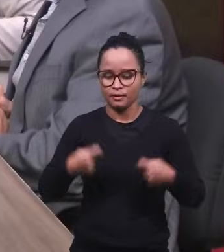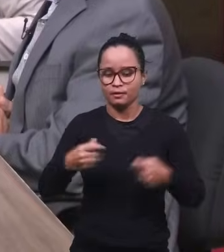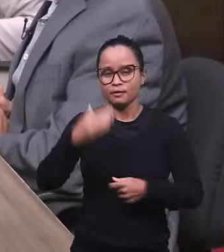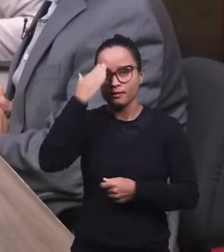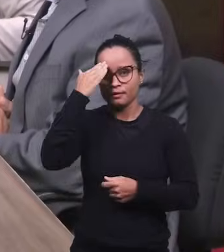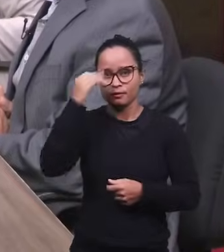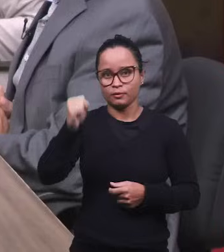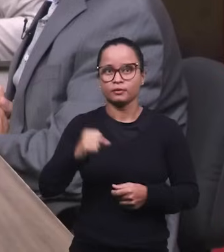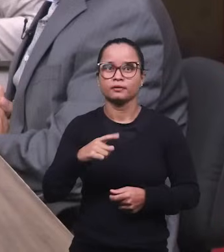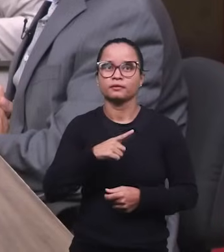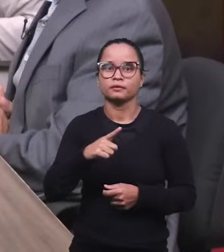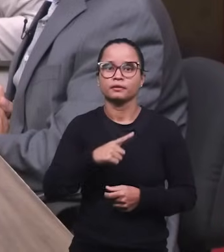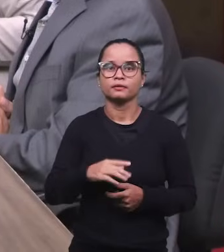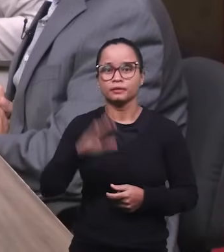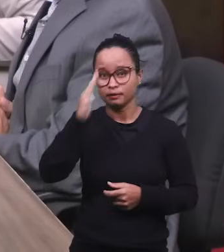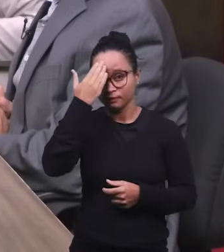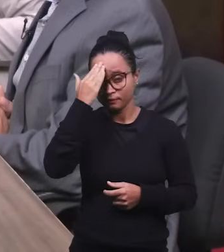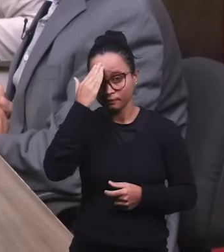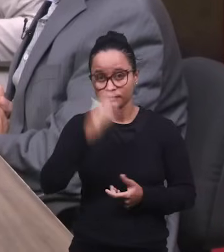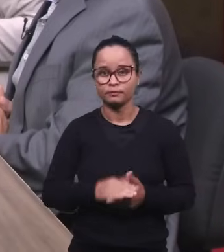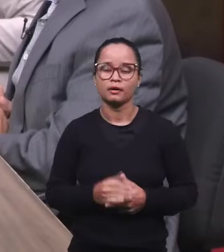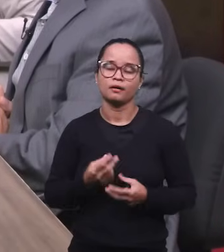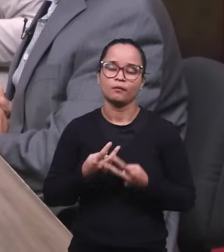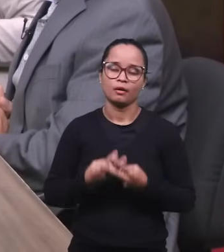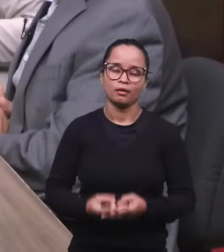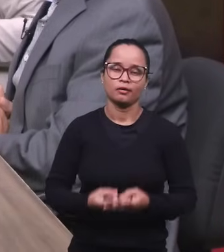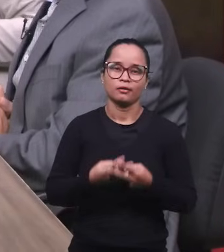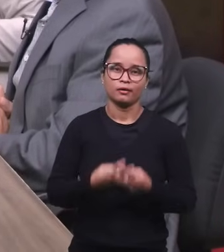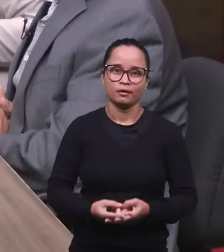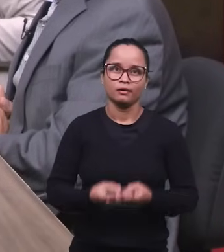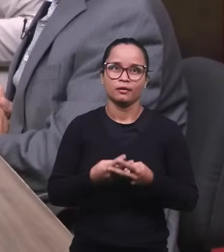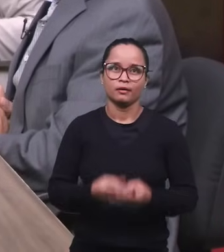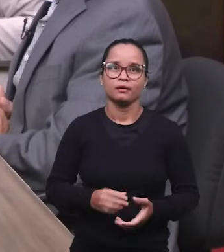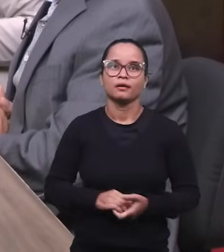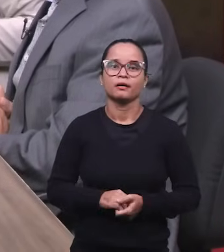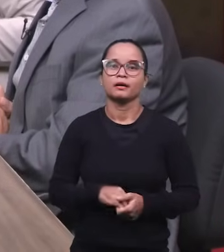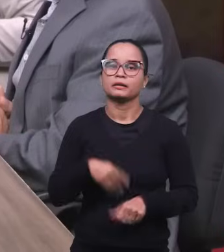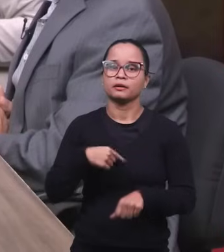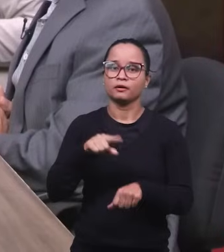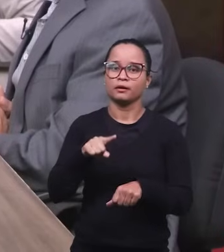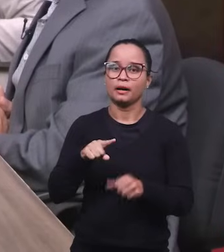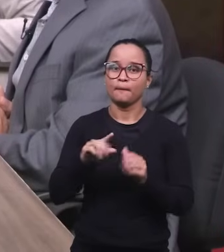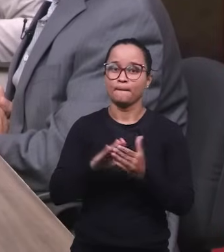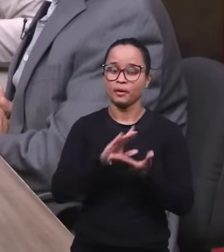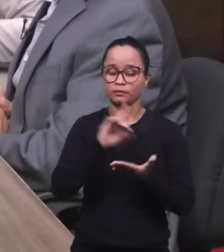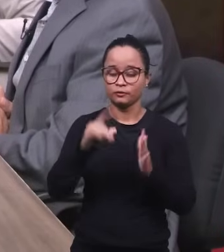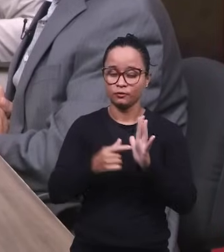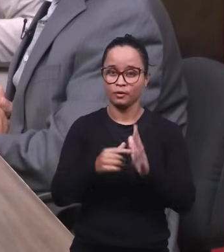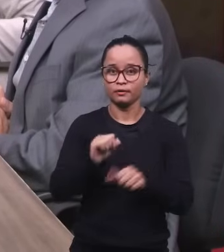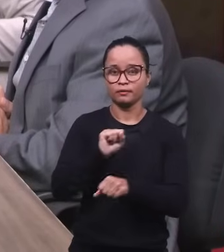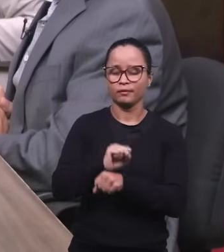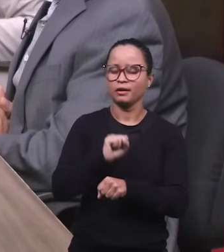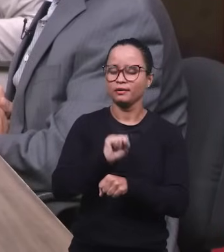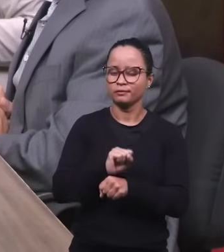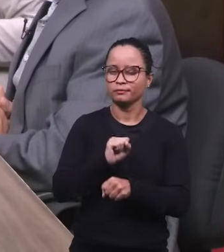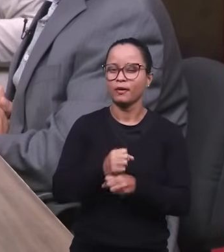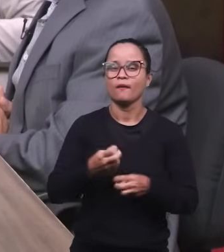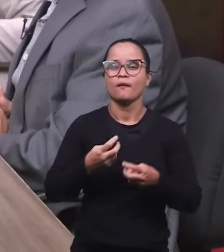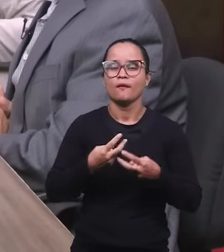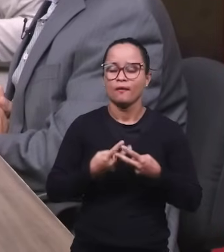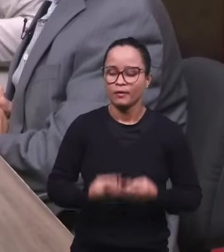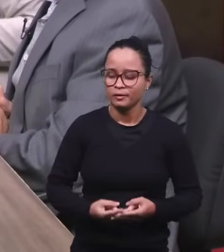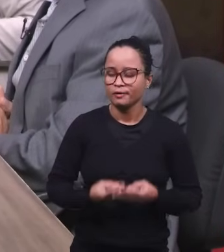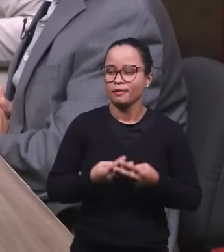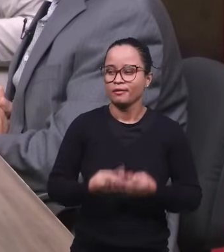ter sabedoria, discernimento, paciência. A palavra diz assim, esperei com paciência no